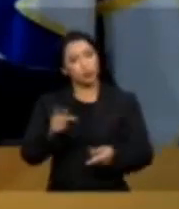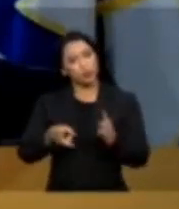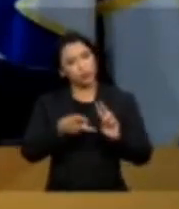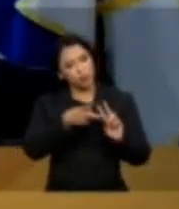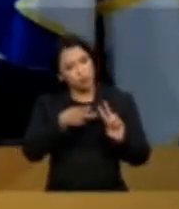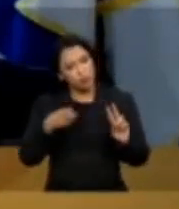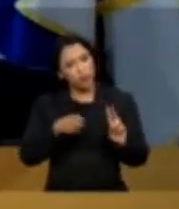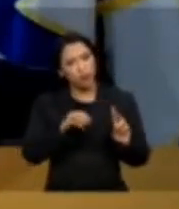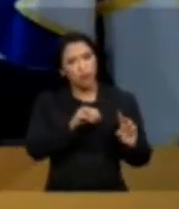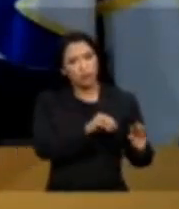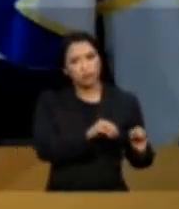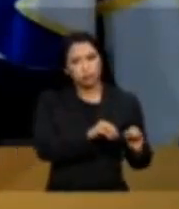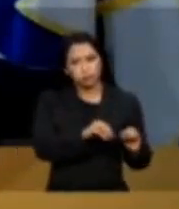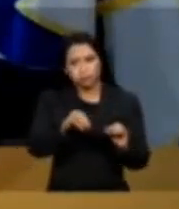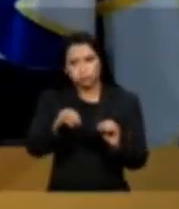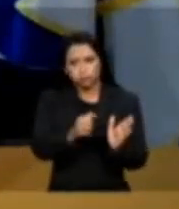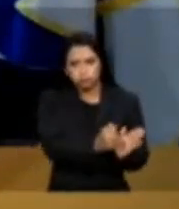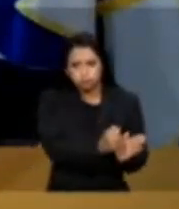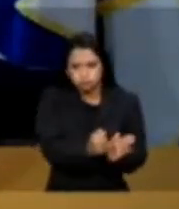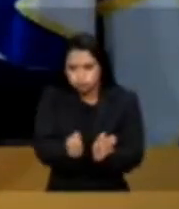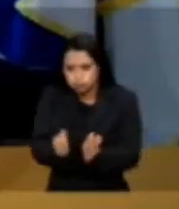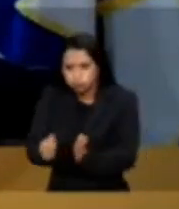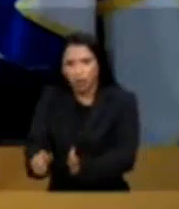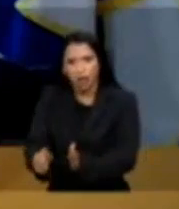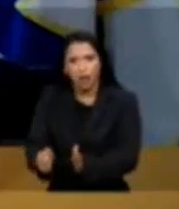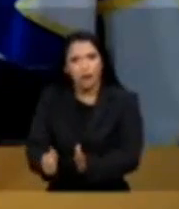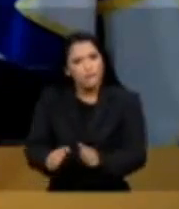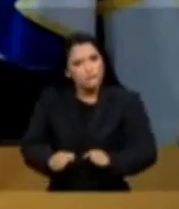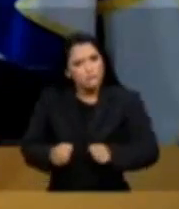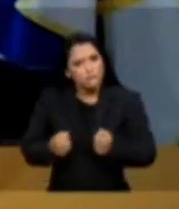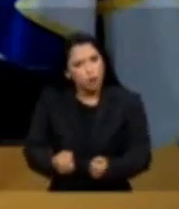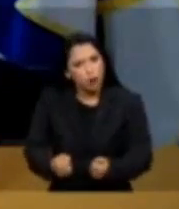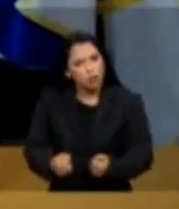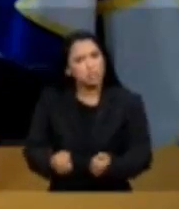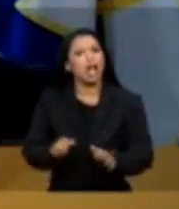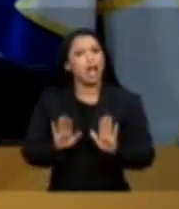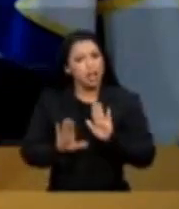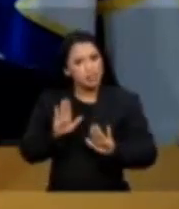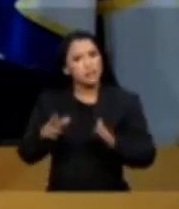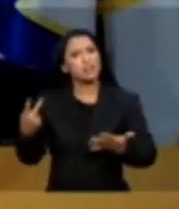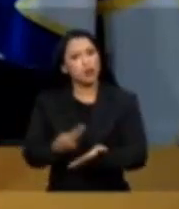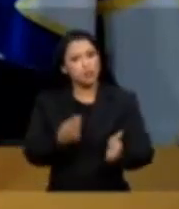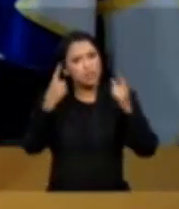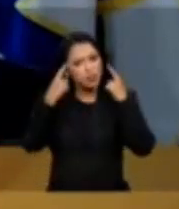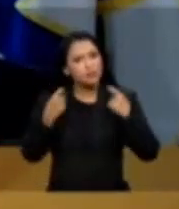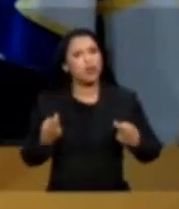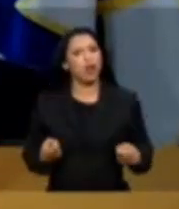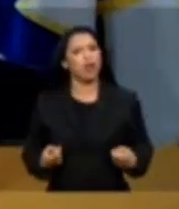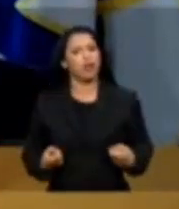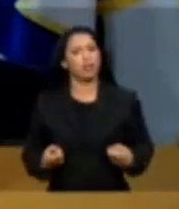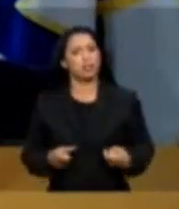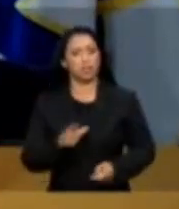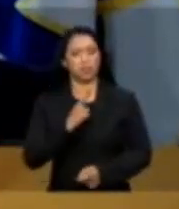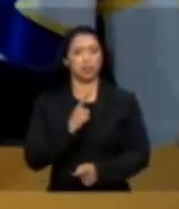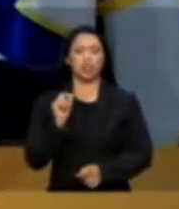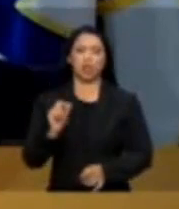foram deslocados à força de seus territórios, muitas vezes com violência, razão pela qual não estariam ocupando